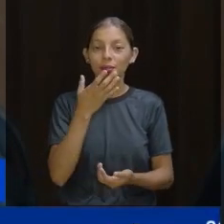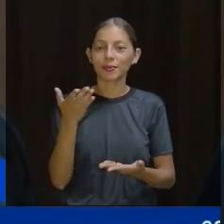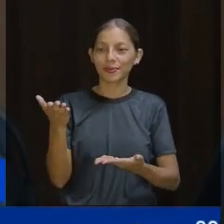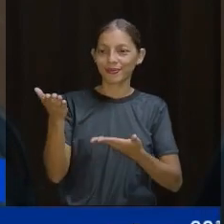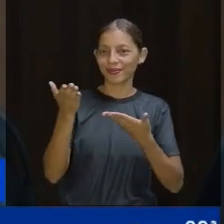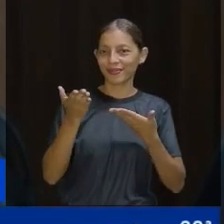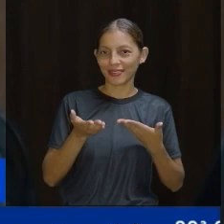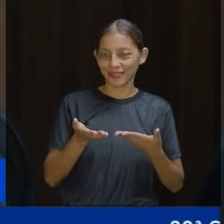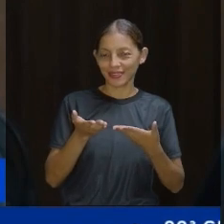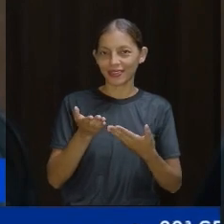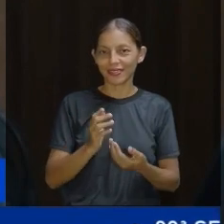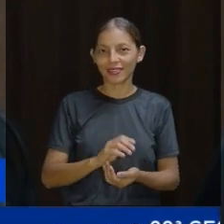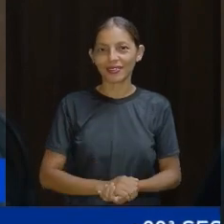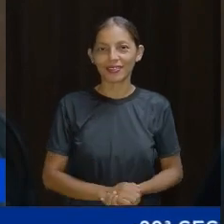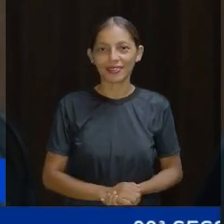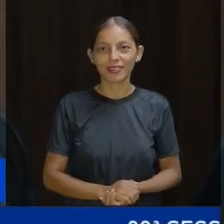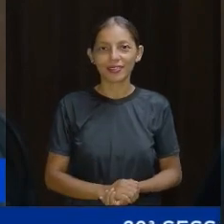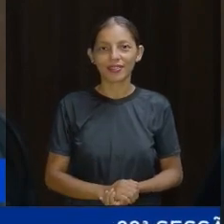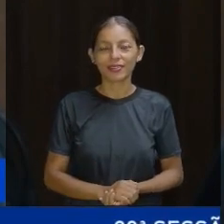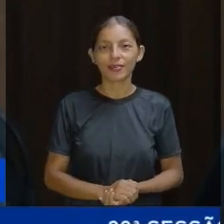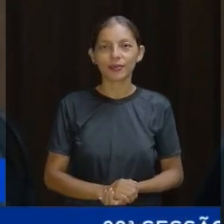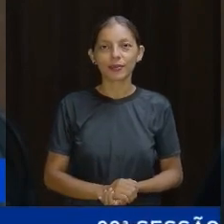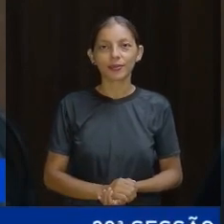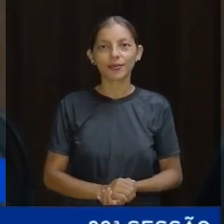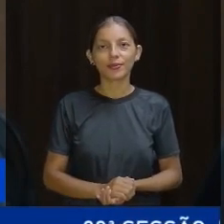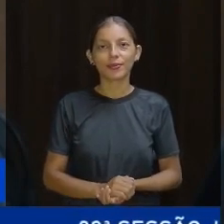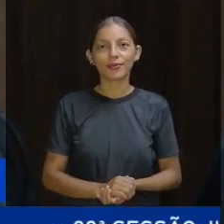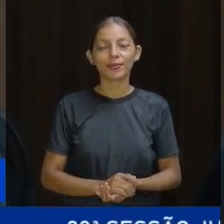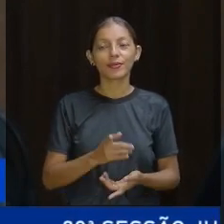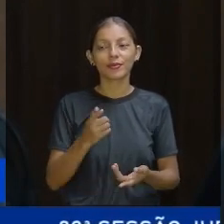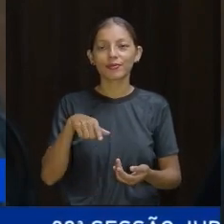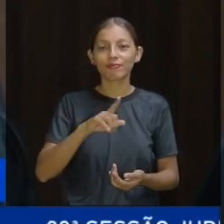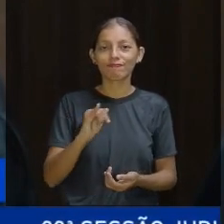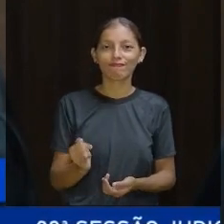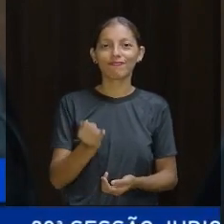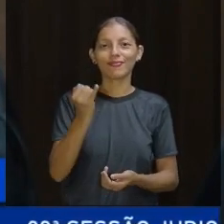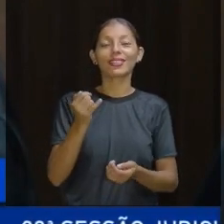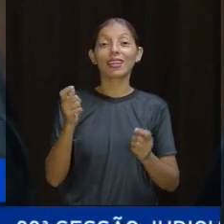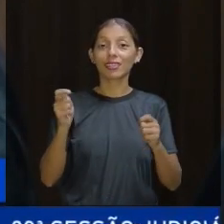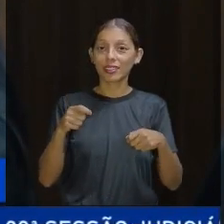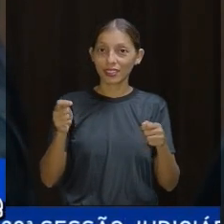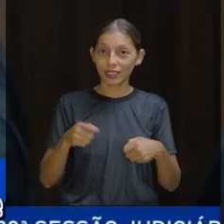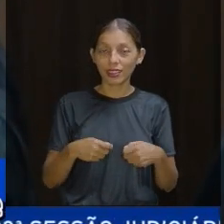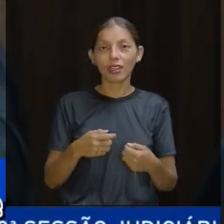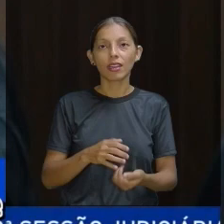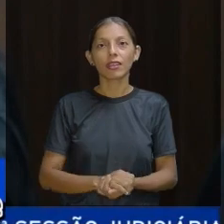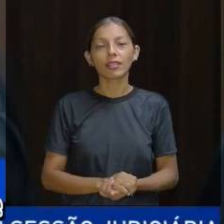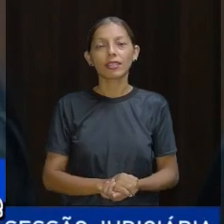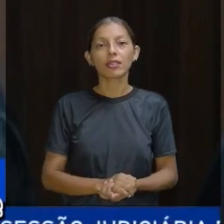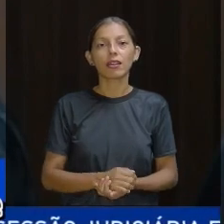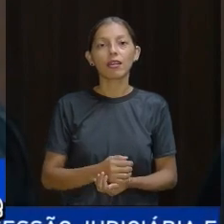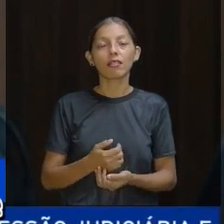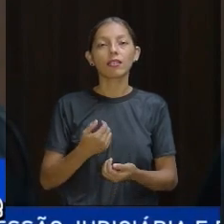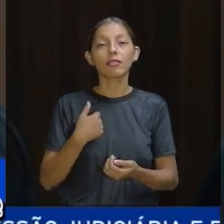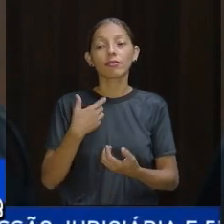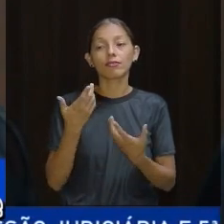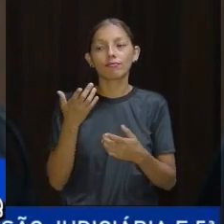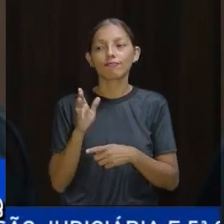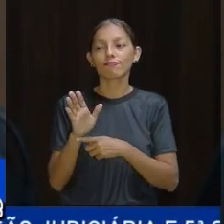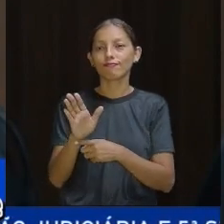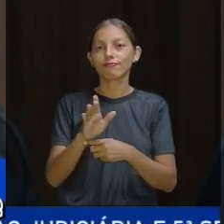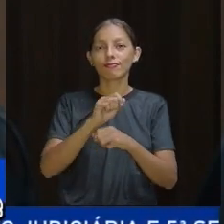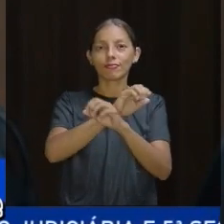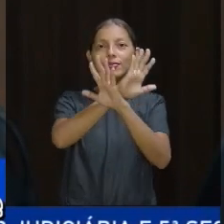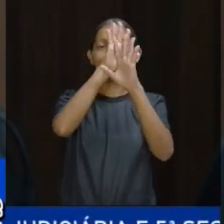bem-vindos. Espero que aproveitem bastante. Espero também poder explicar aquilo que nós vamos fazer para